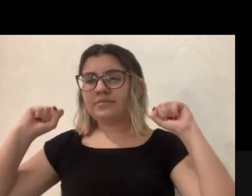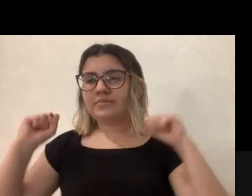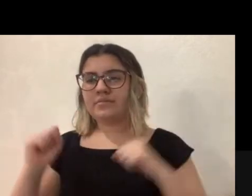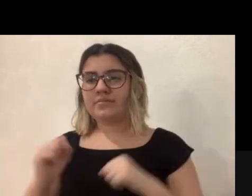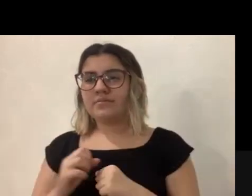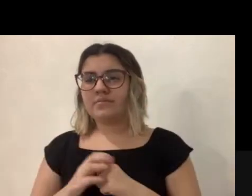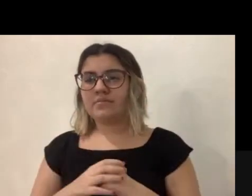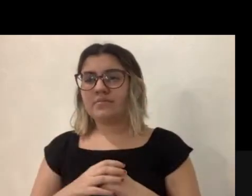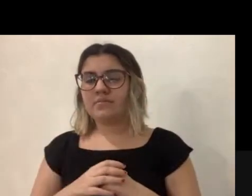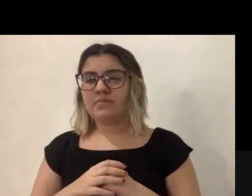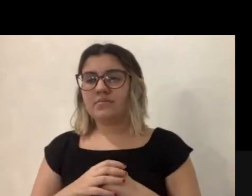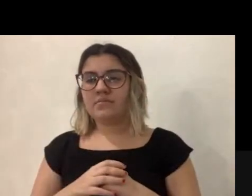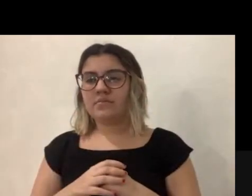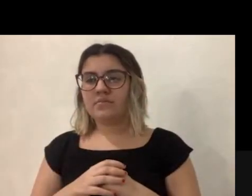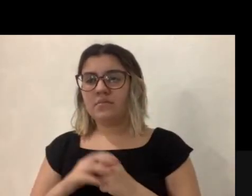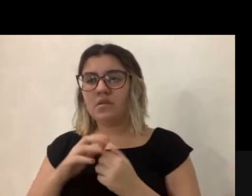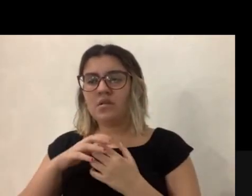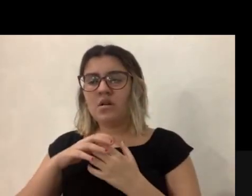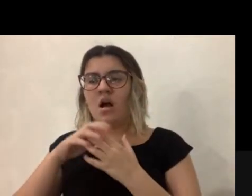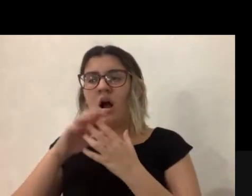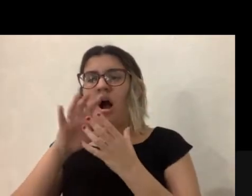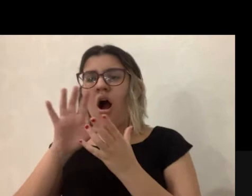Bocejam.